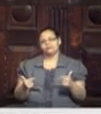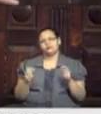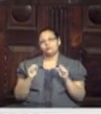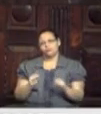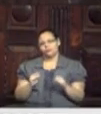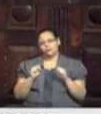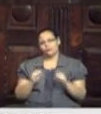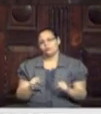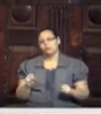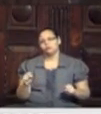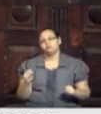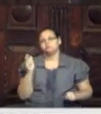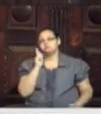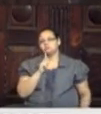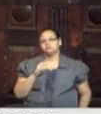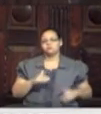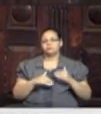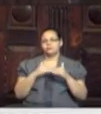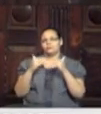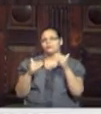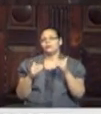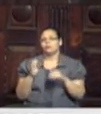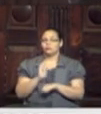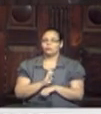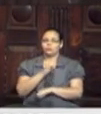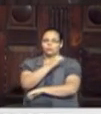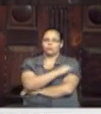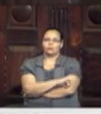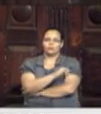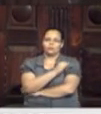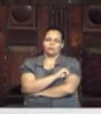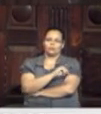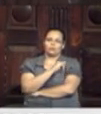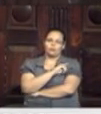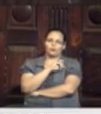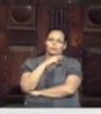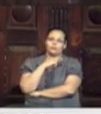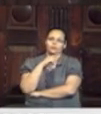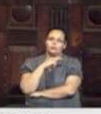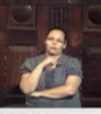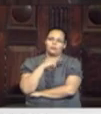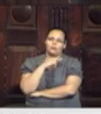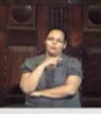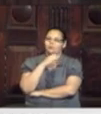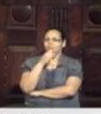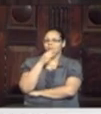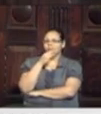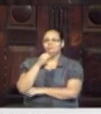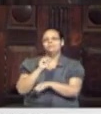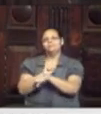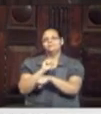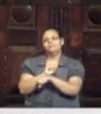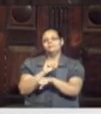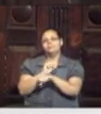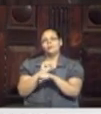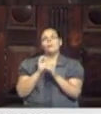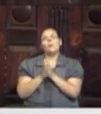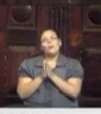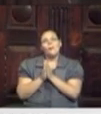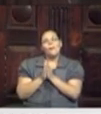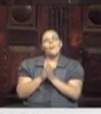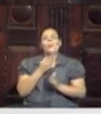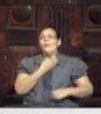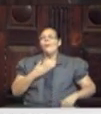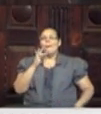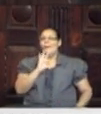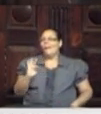pode prosperar e o Estado do Rio de Janeiro, ao invés de estar lá de pires na mão, esperando favores do governo federal